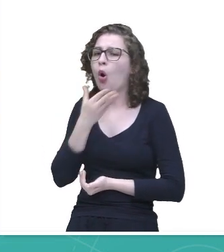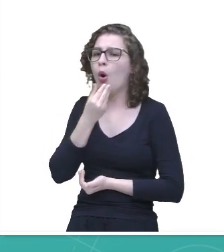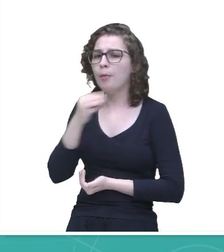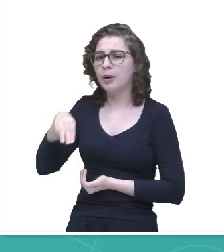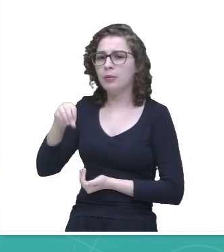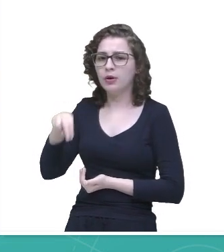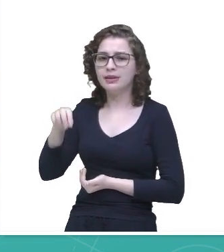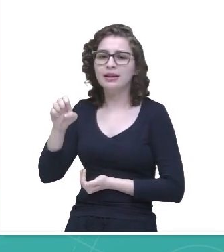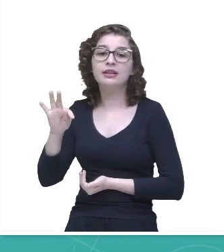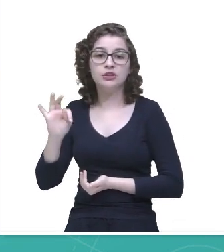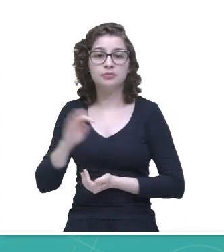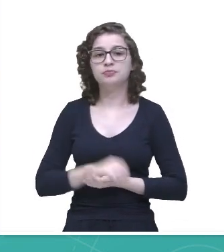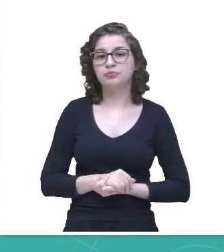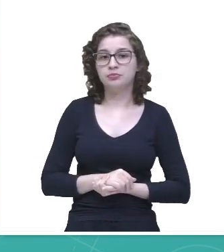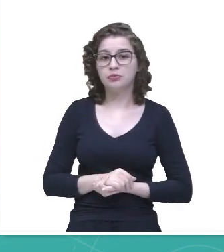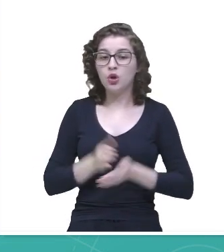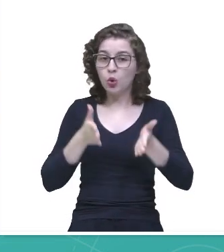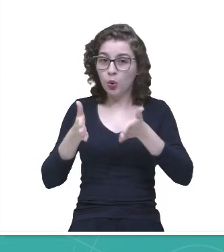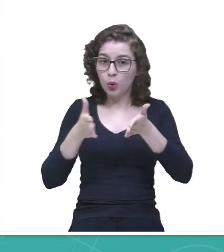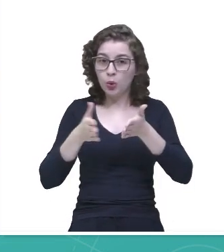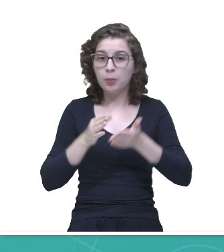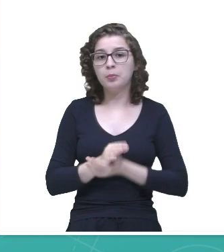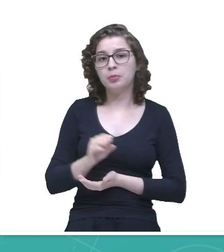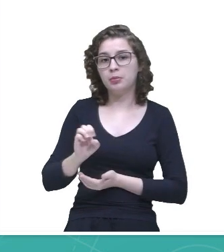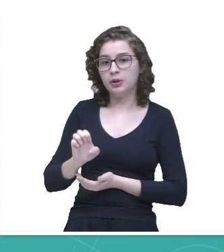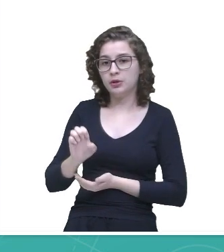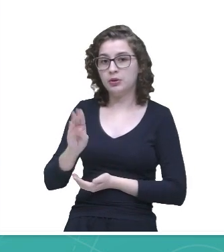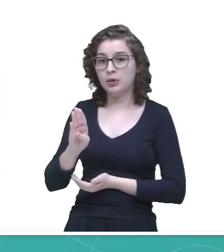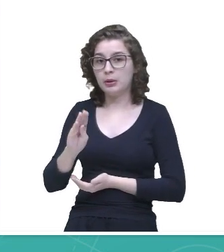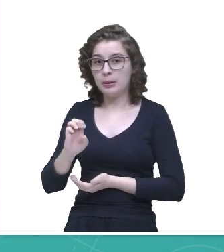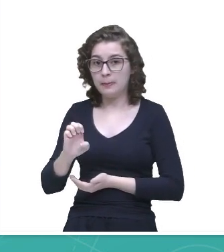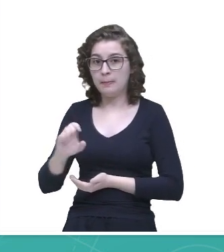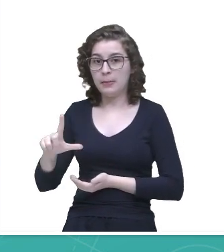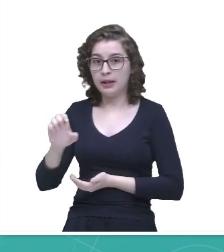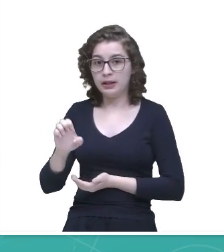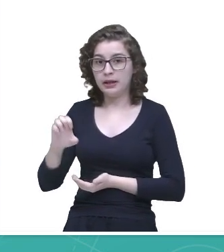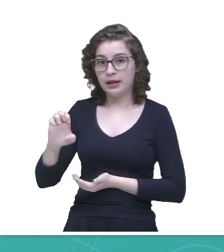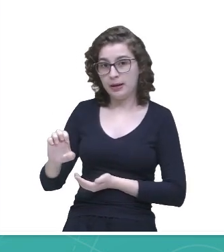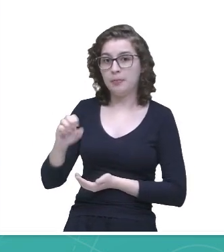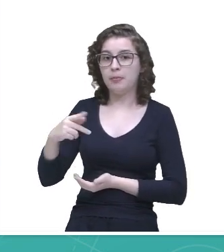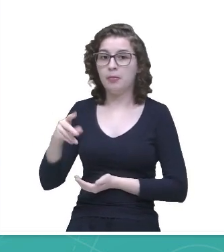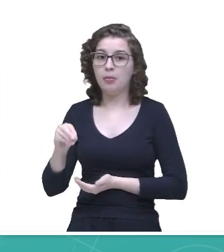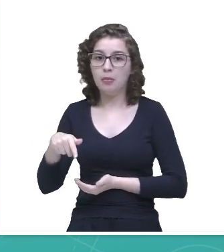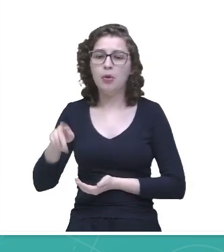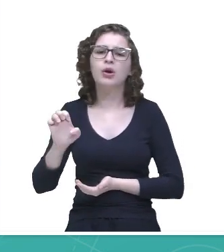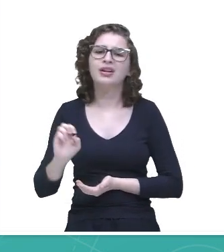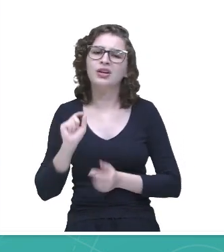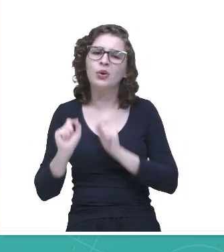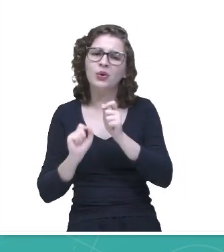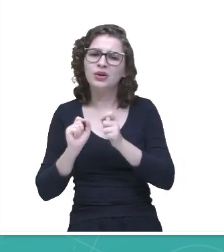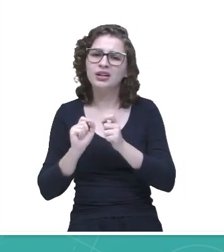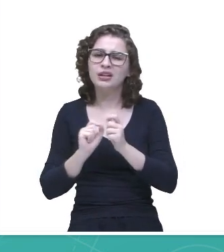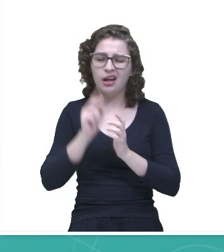durante o período, né, da Belle Époque, a principal proposta do estilo era quebrar com as tendências convencionais do